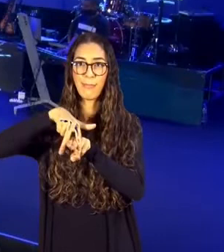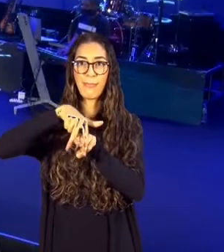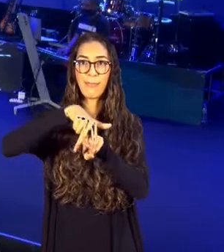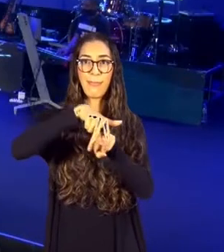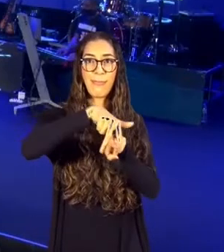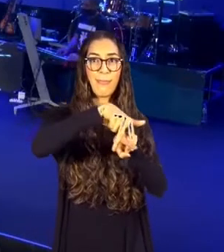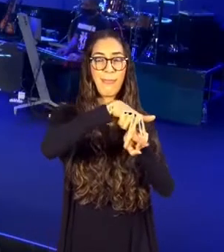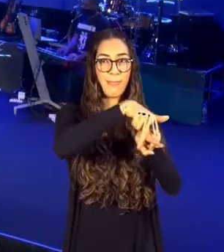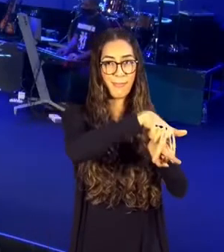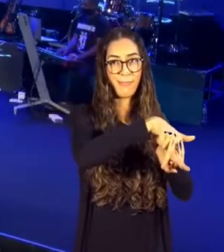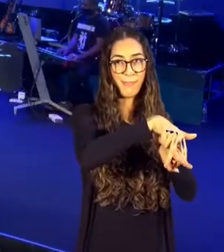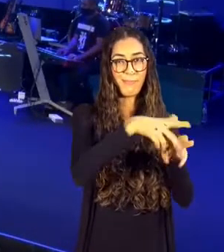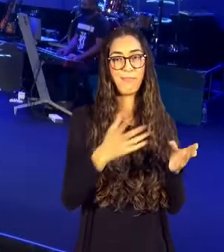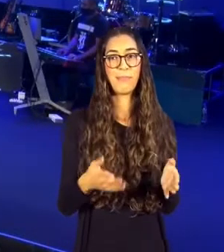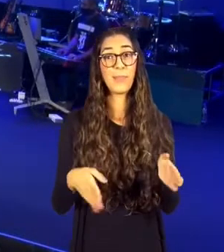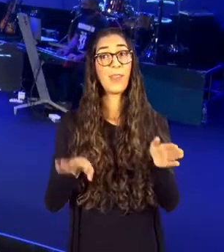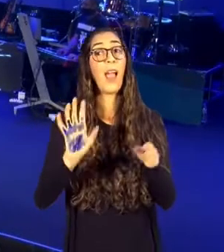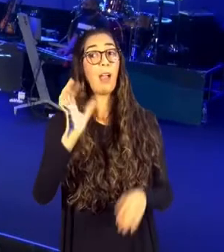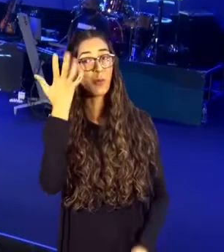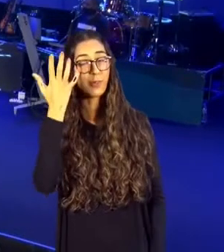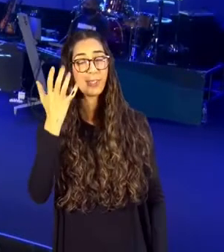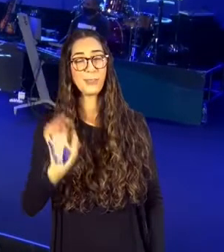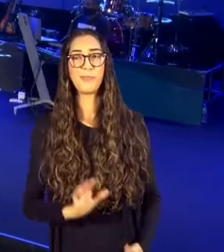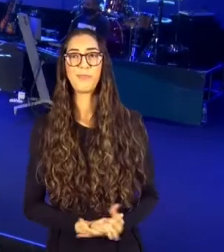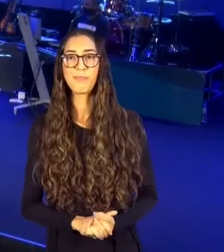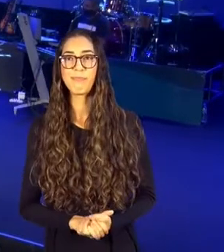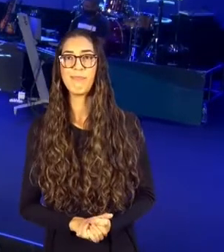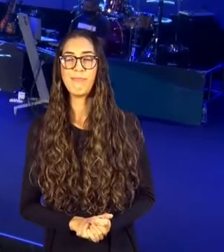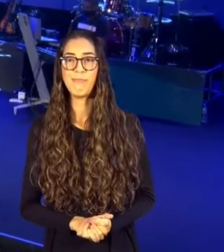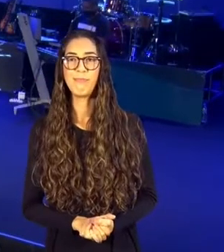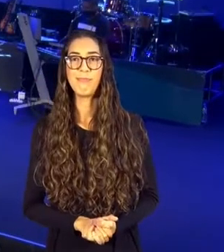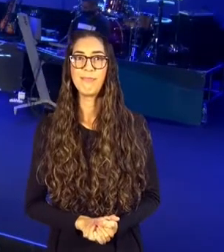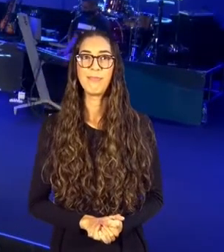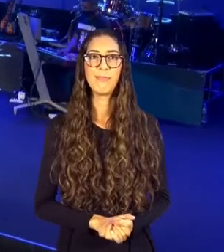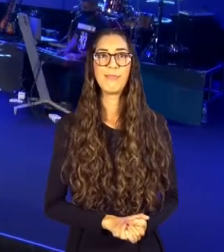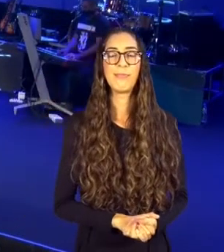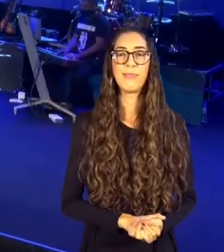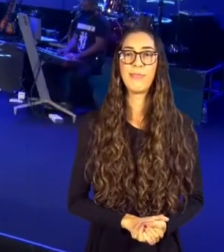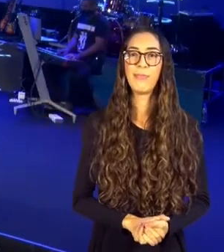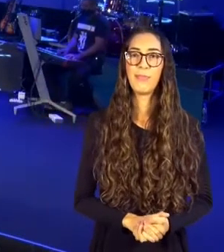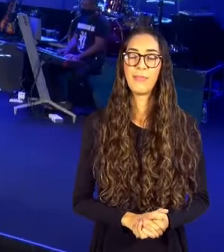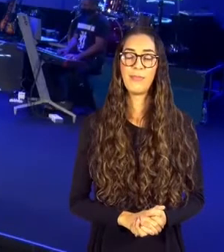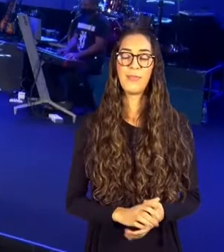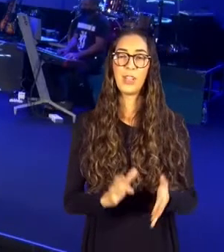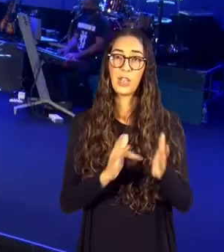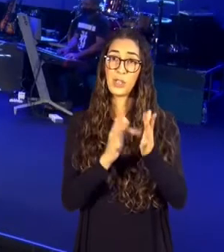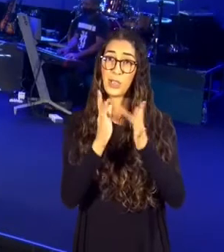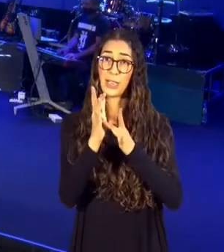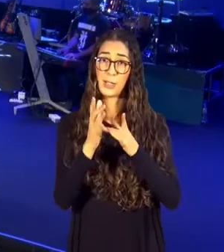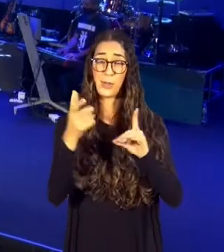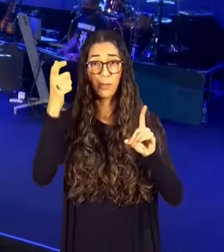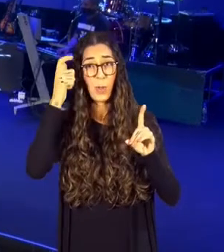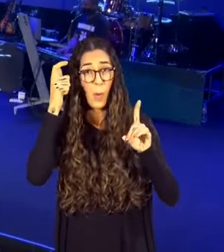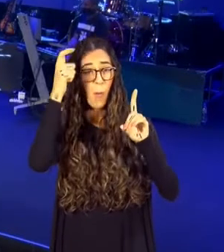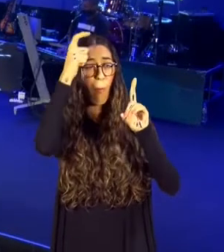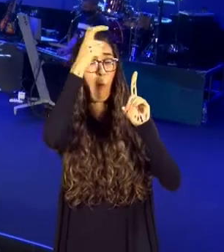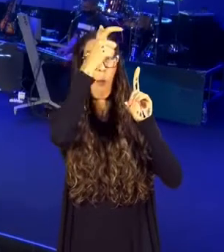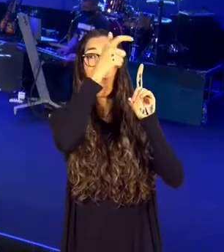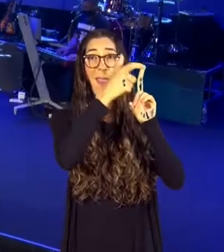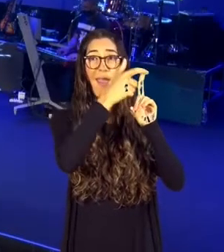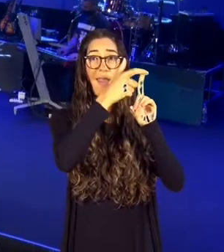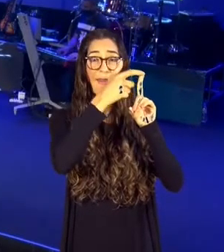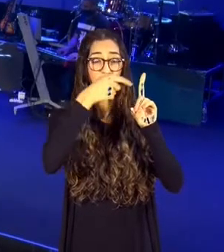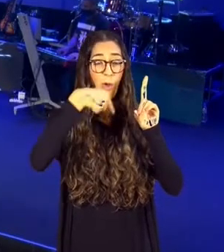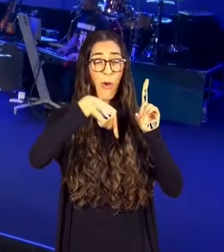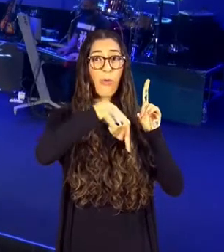que o seu rei vem a você junto, justo e vitorioso, humilde e montado